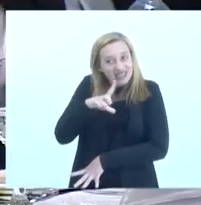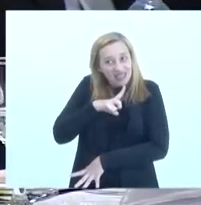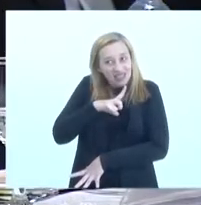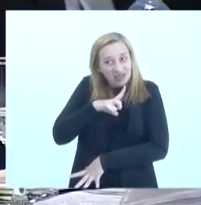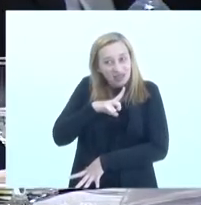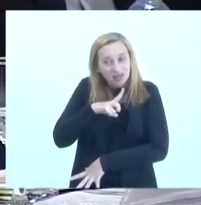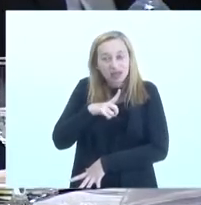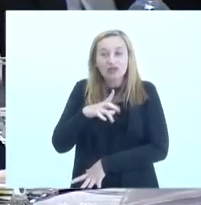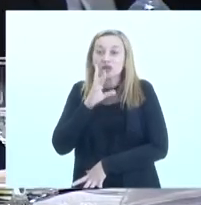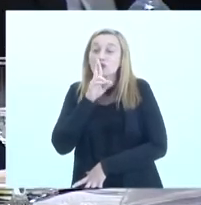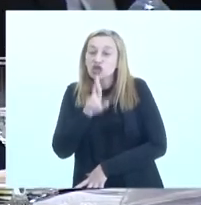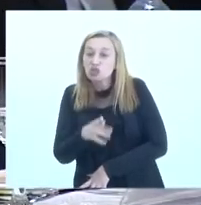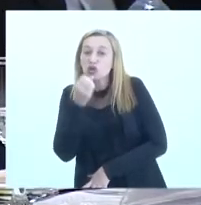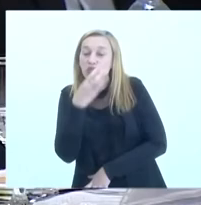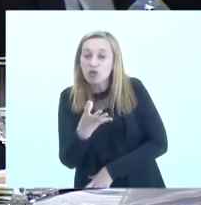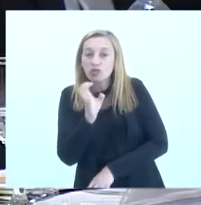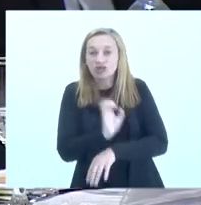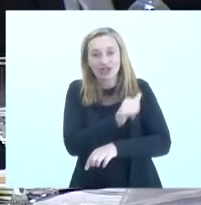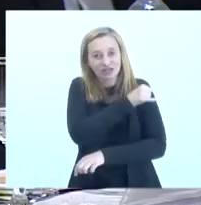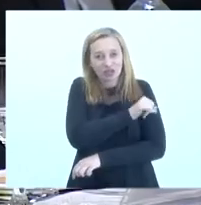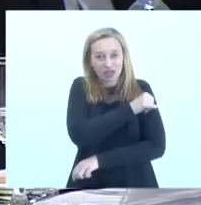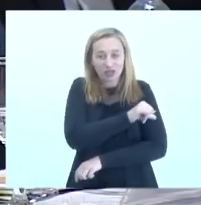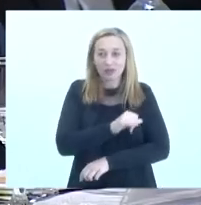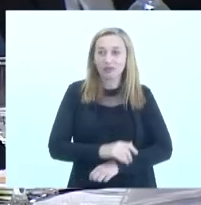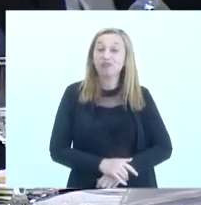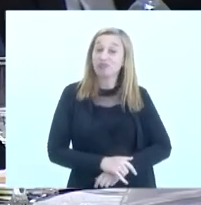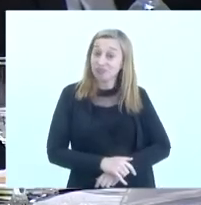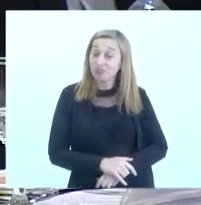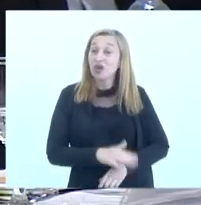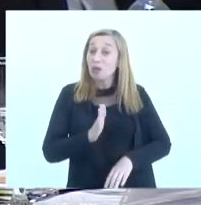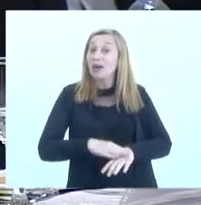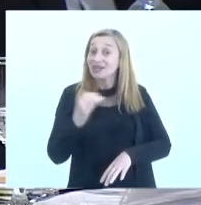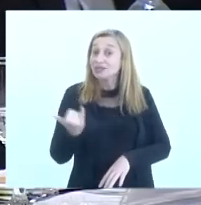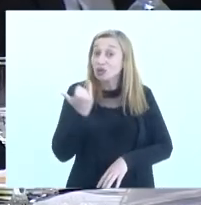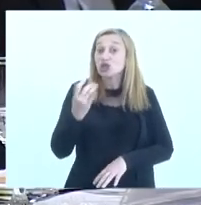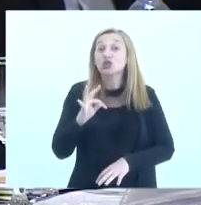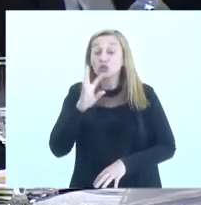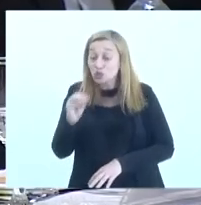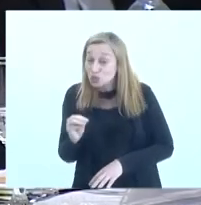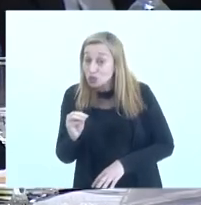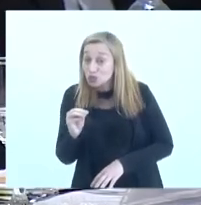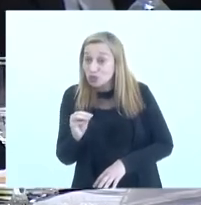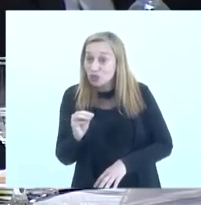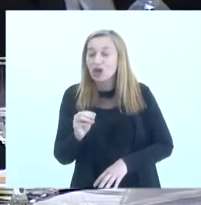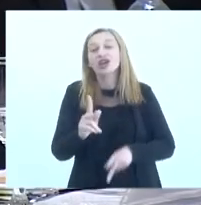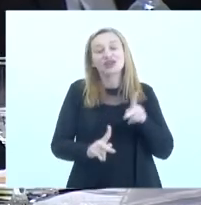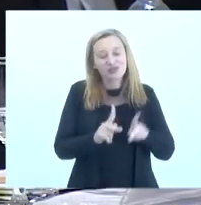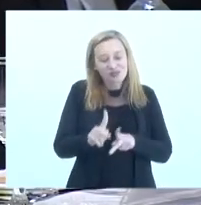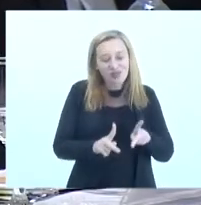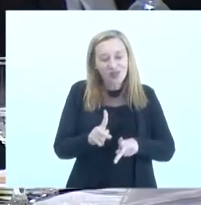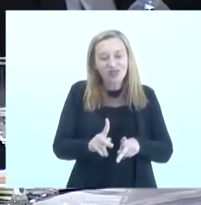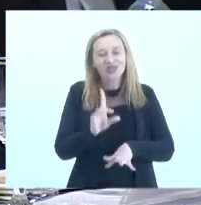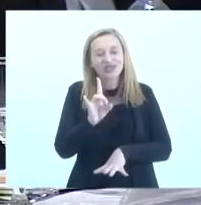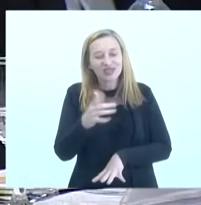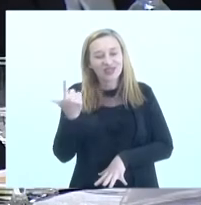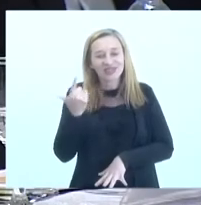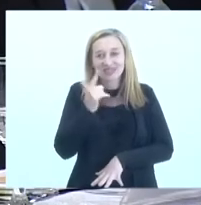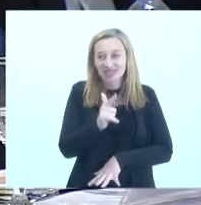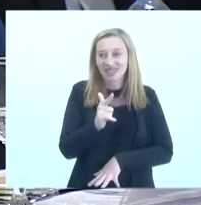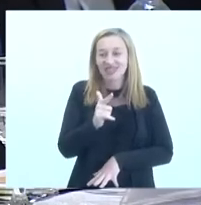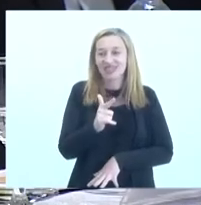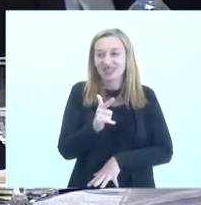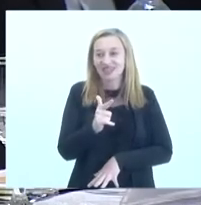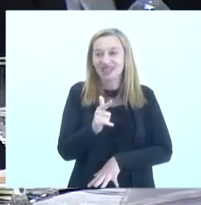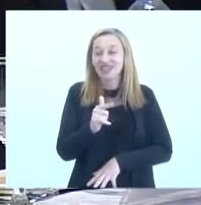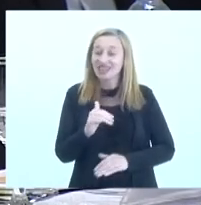ser um resultado muito grande para o Estado do Rio de Janeiro. E o mais importante disso tudo é que o povo só tem a ganhar e